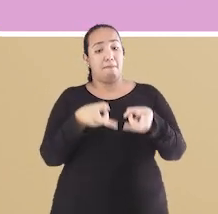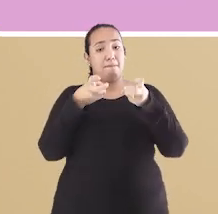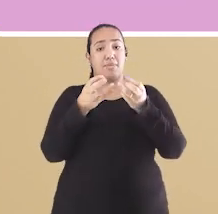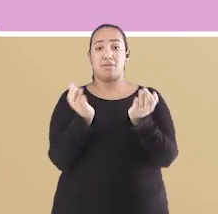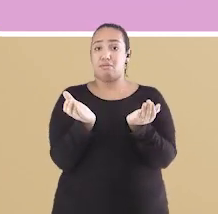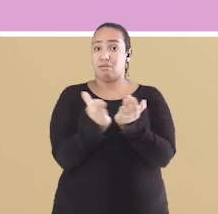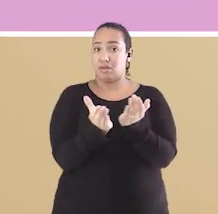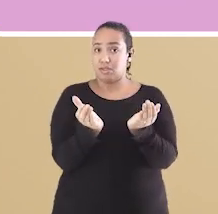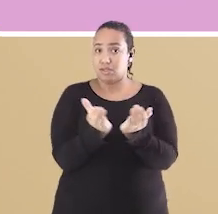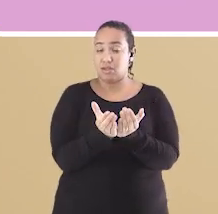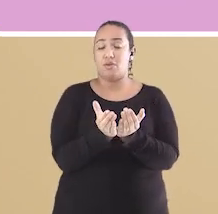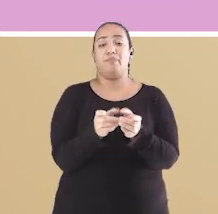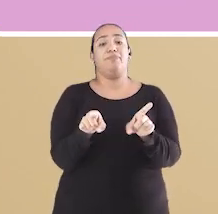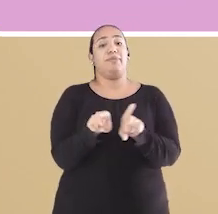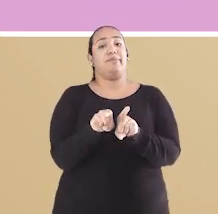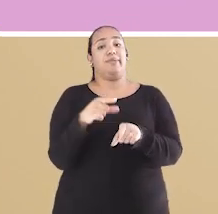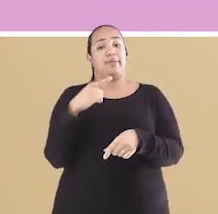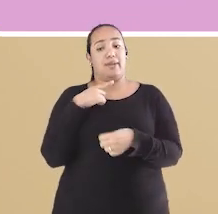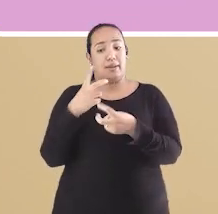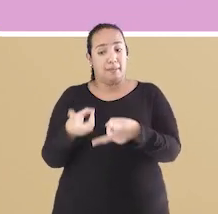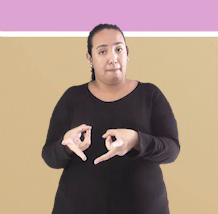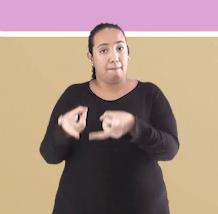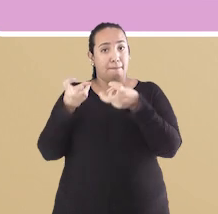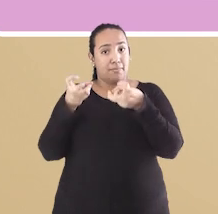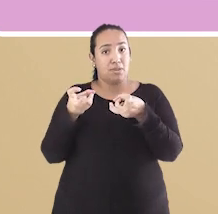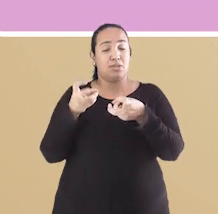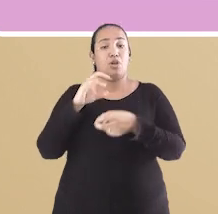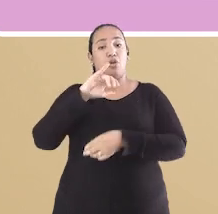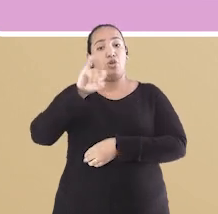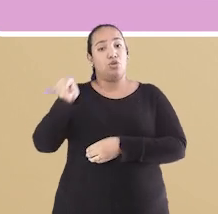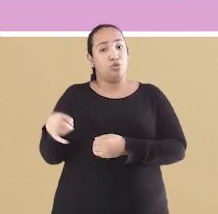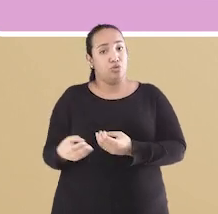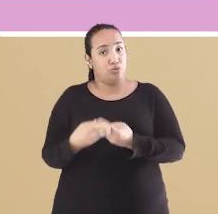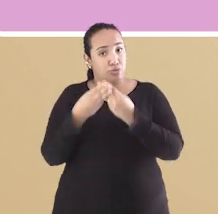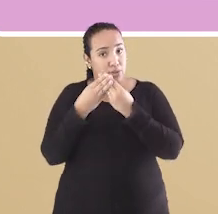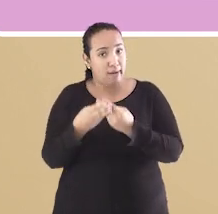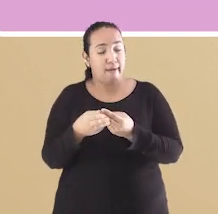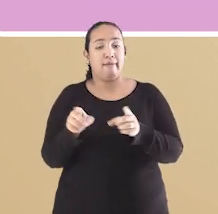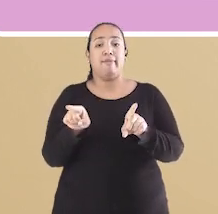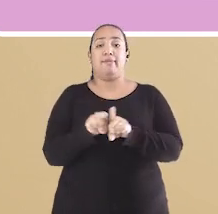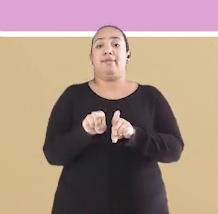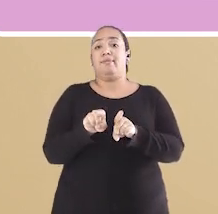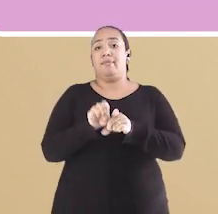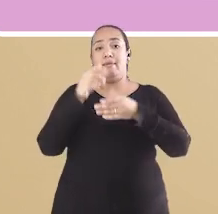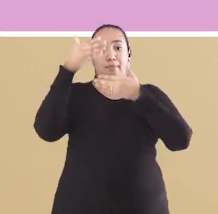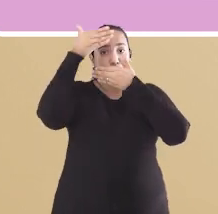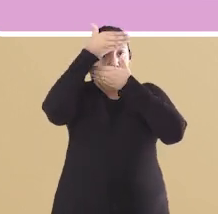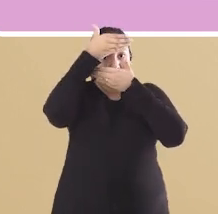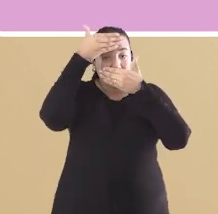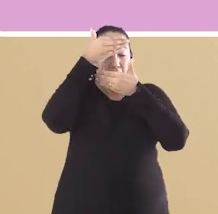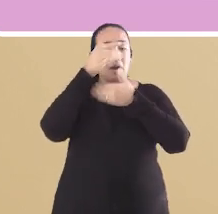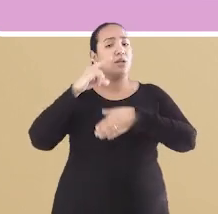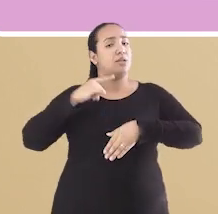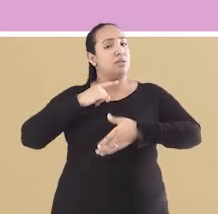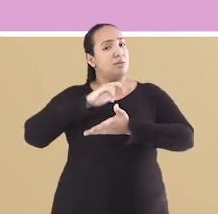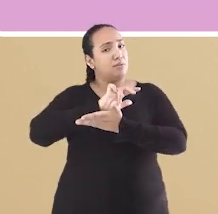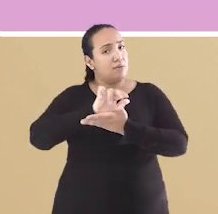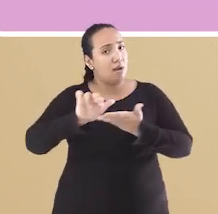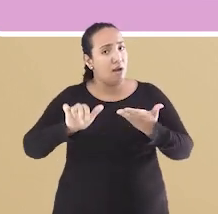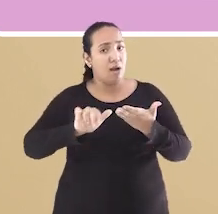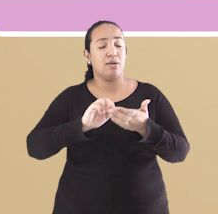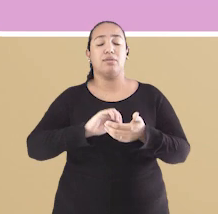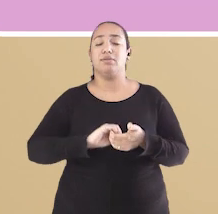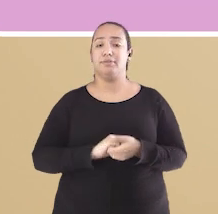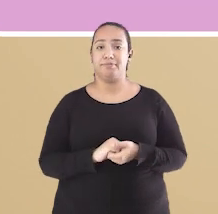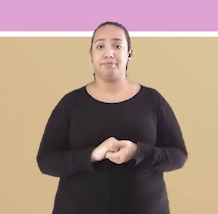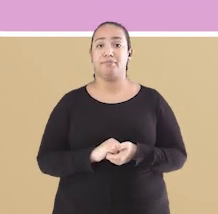cristã, a cosmovisão budista, a cosmovisão judaica, a muçulmana, dentre tantas outras. E de modo bem